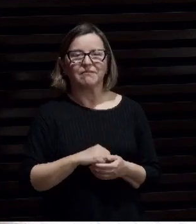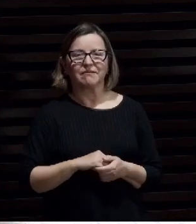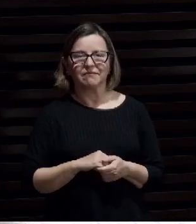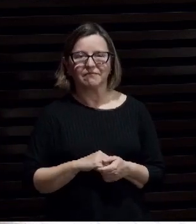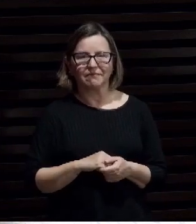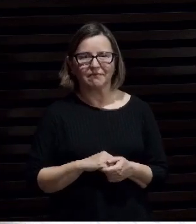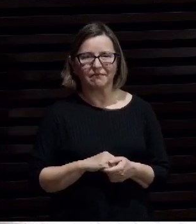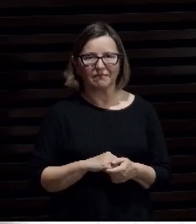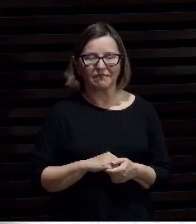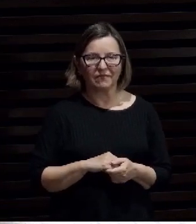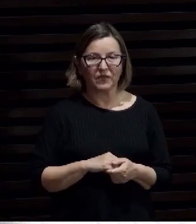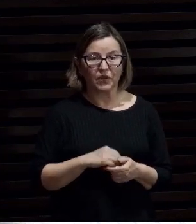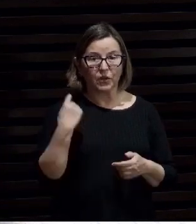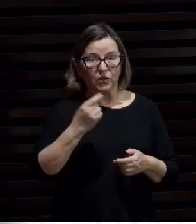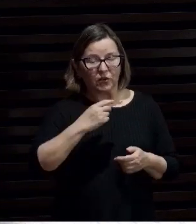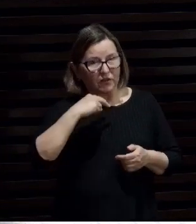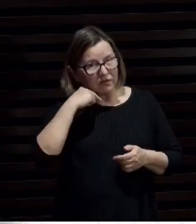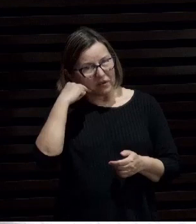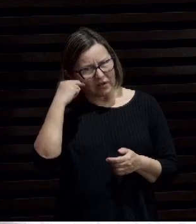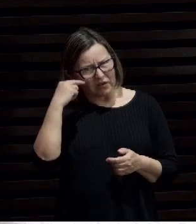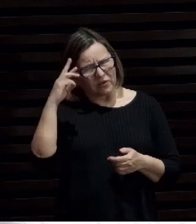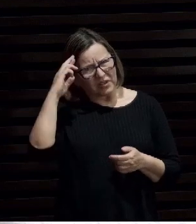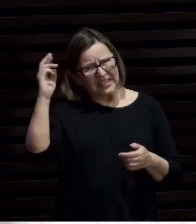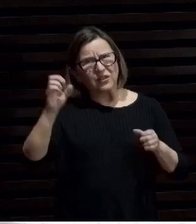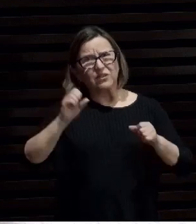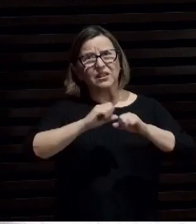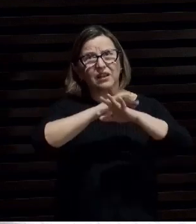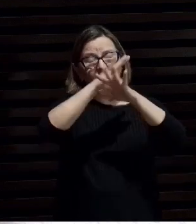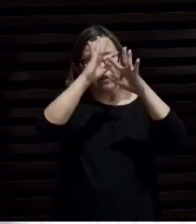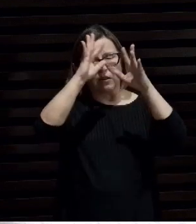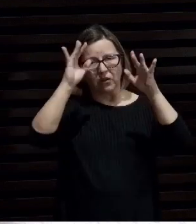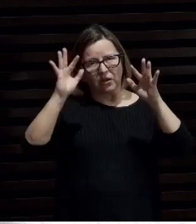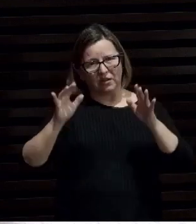a ponto de nos envergonharmos do Senhor da glória.